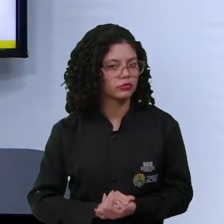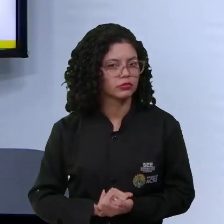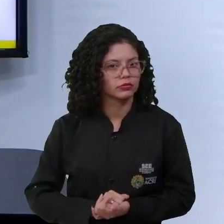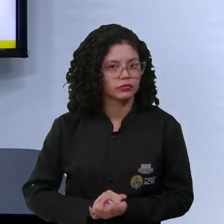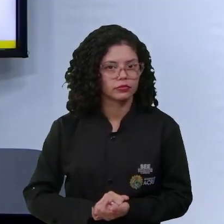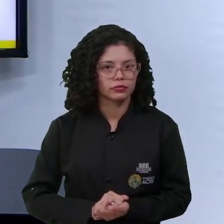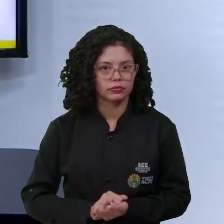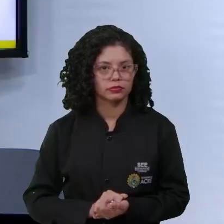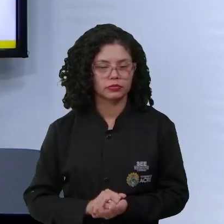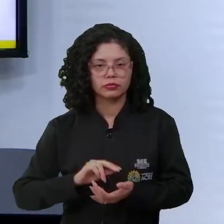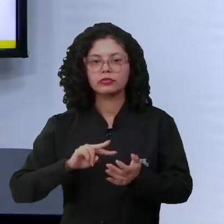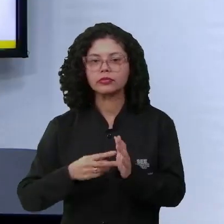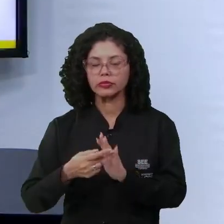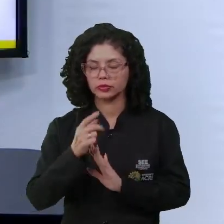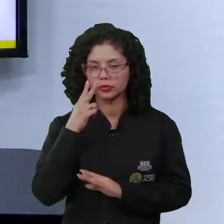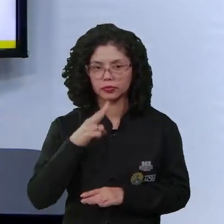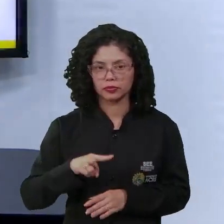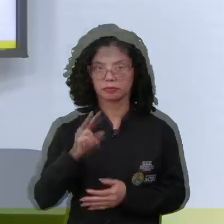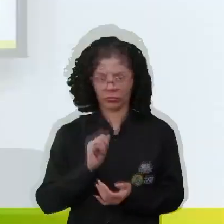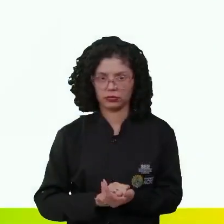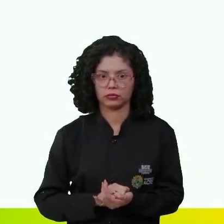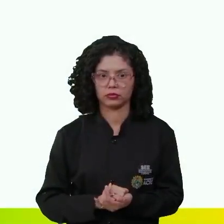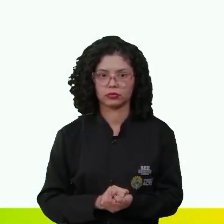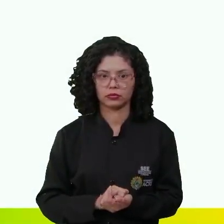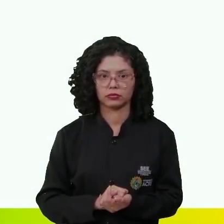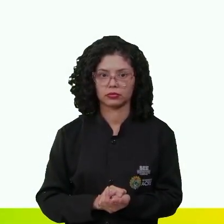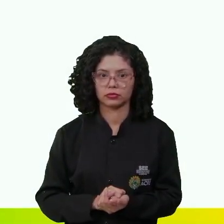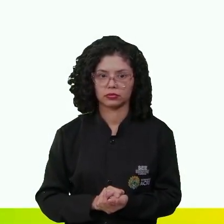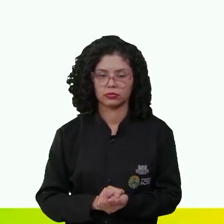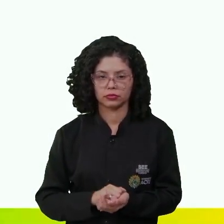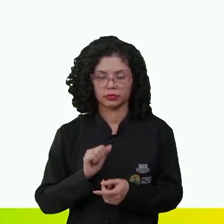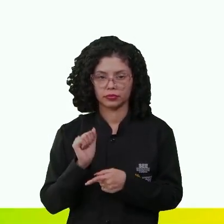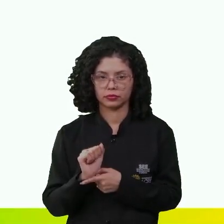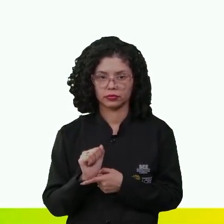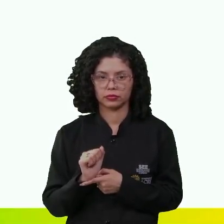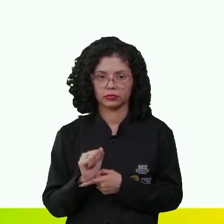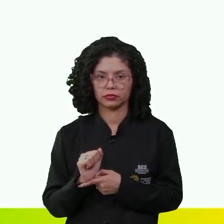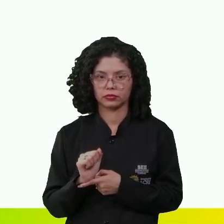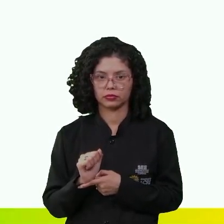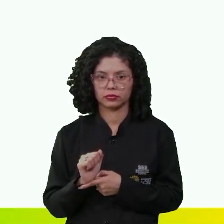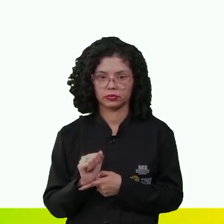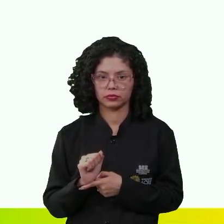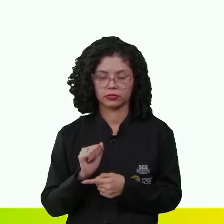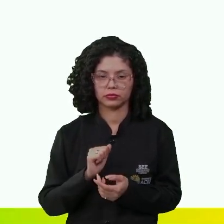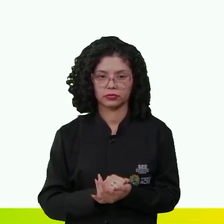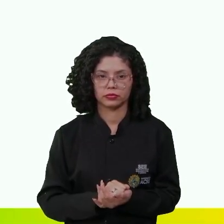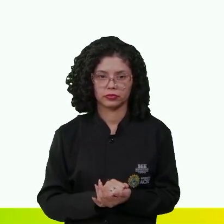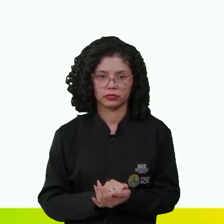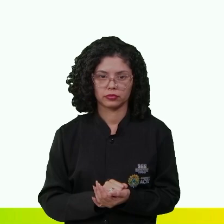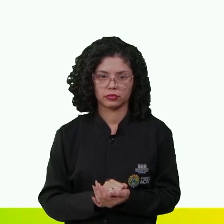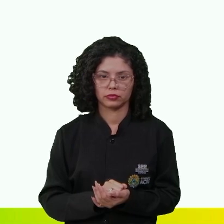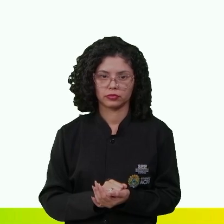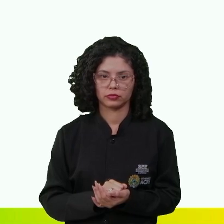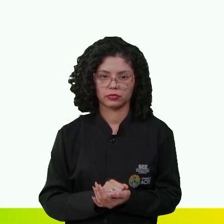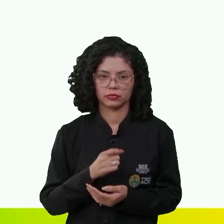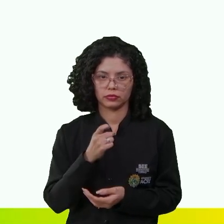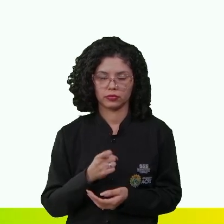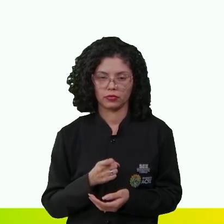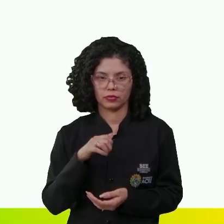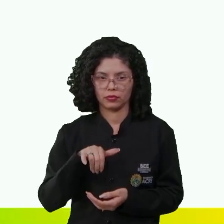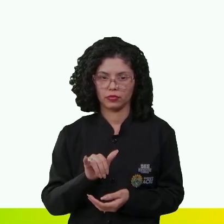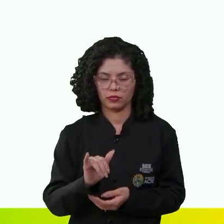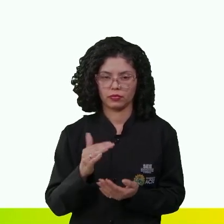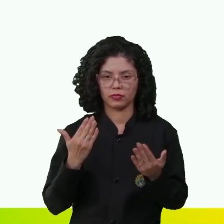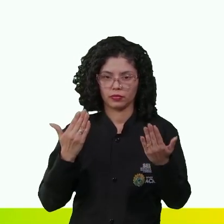semelhantes? O seguinte, vamos lá, vamos para os ângulos. Ângulo A, ângulo comum. Como X e Y